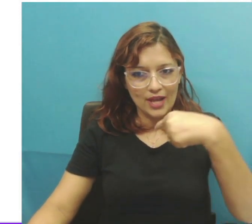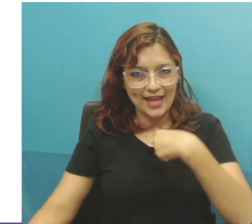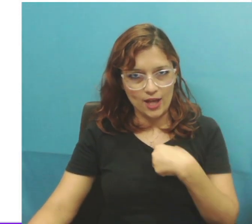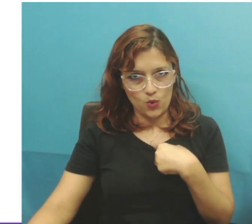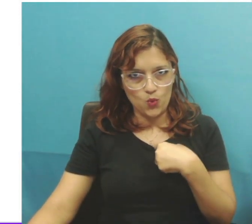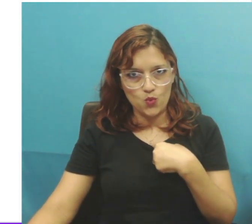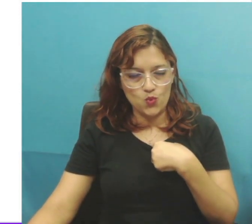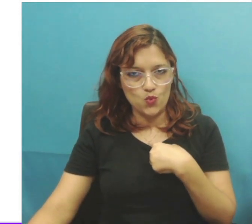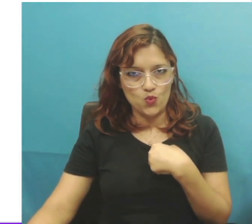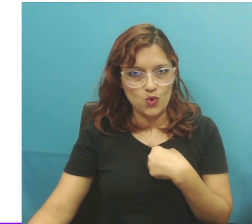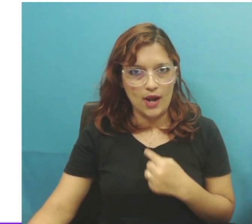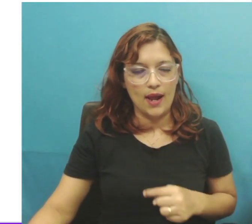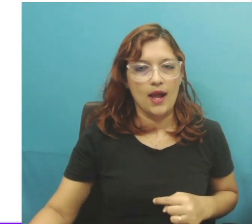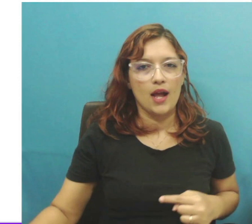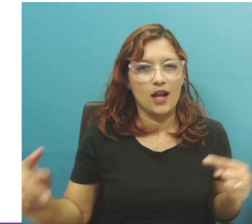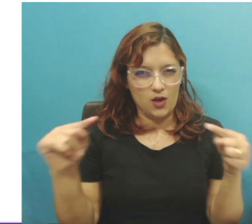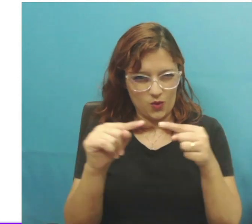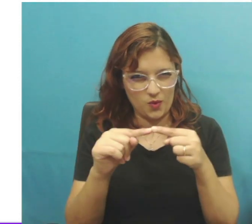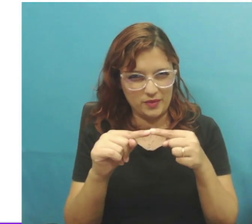com eu.